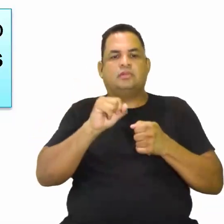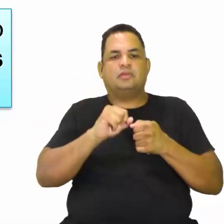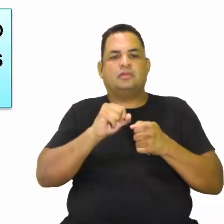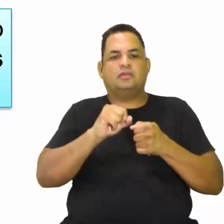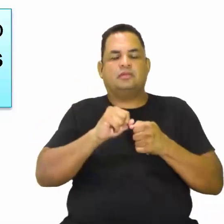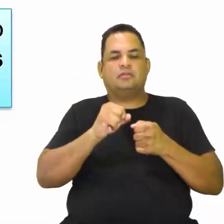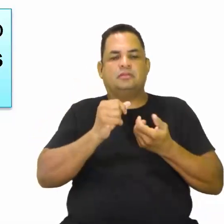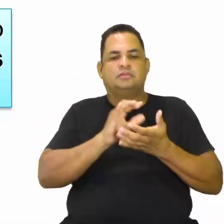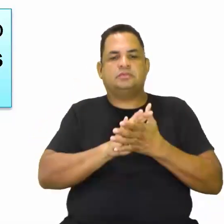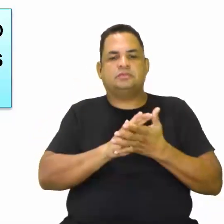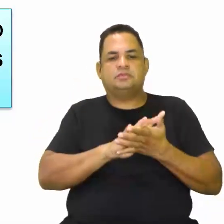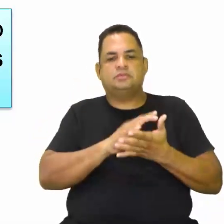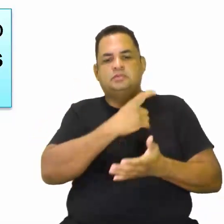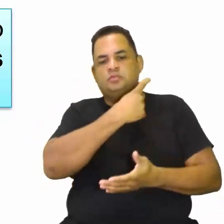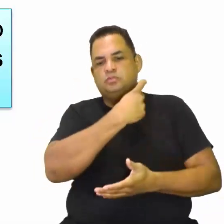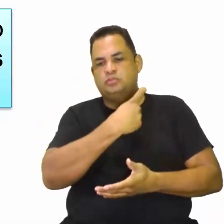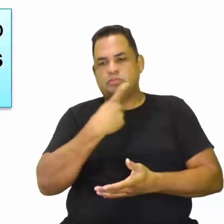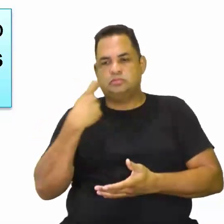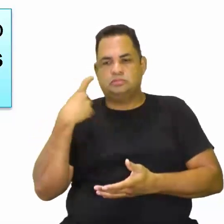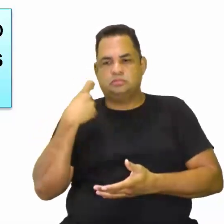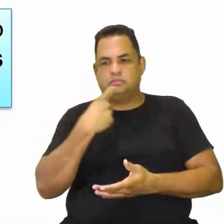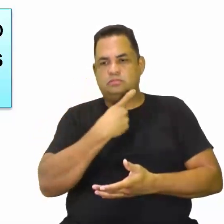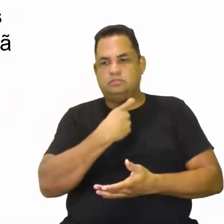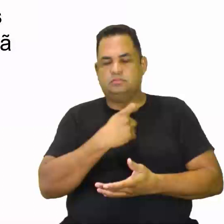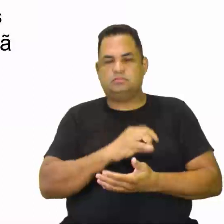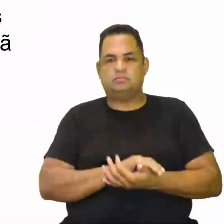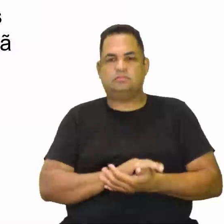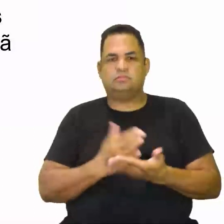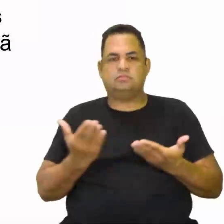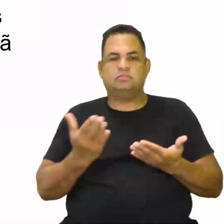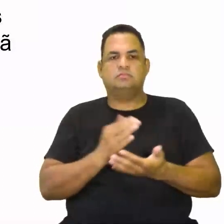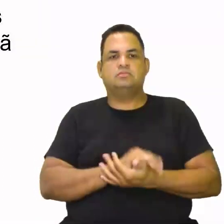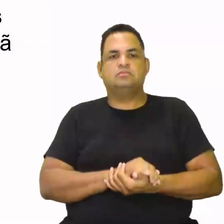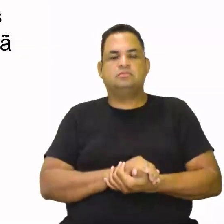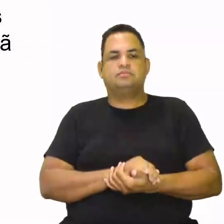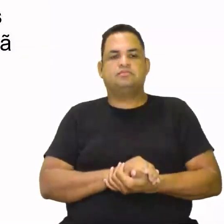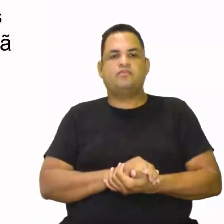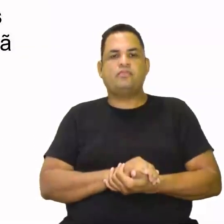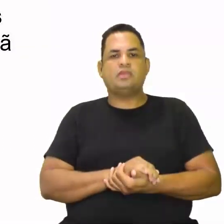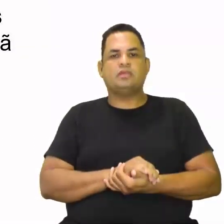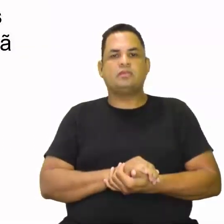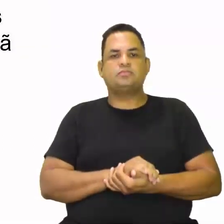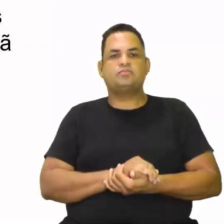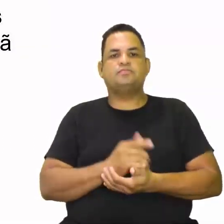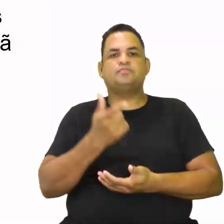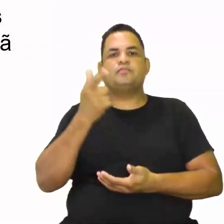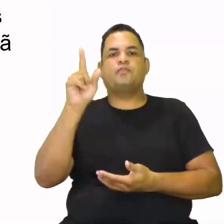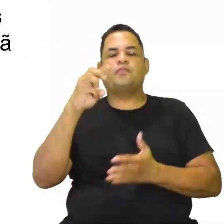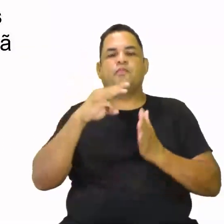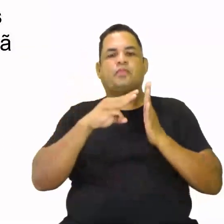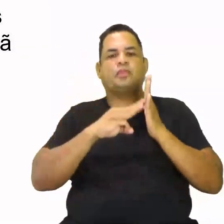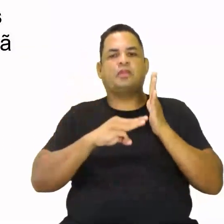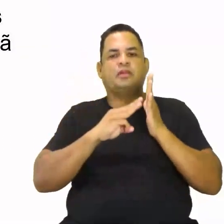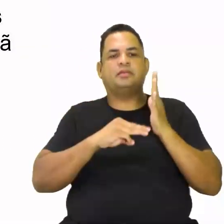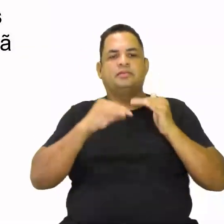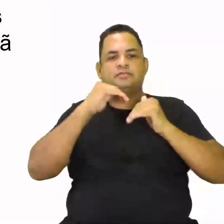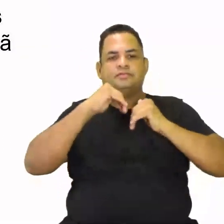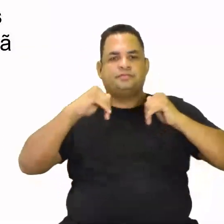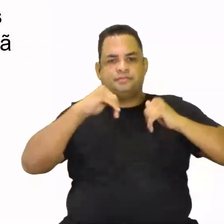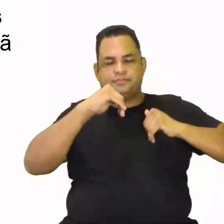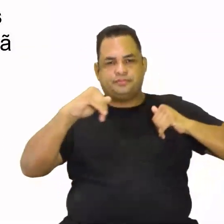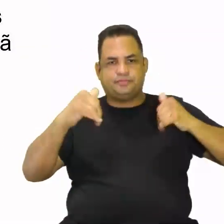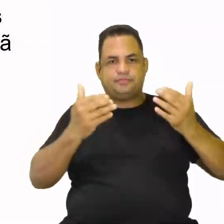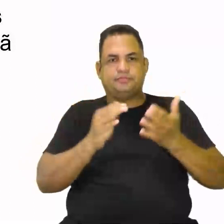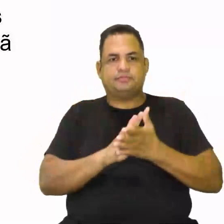as essências dos perfumes. Tudo bem? Na sequência, outros métodos de